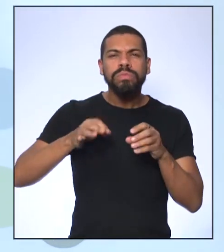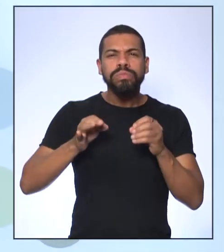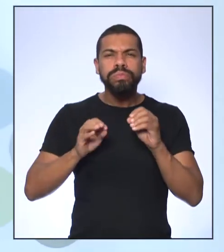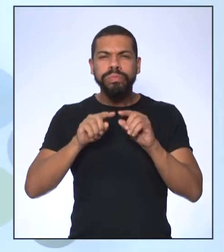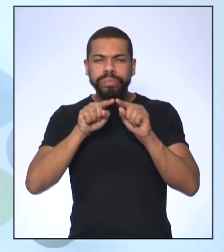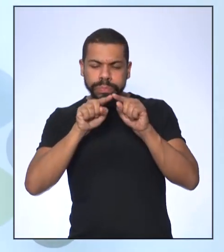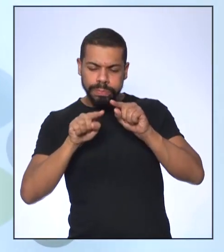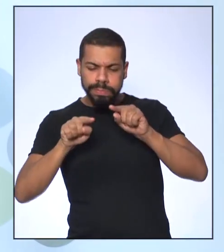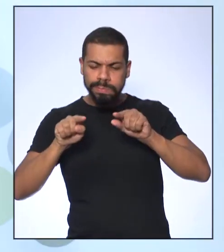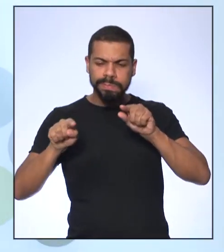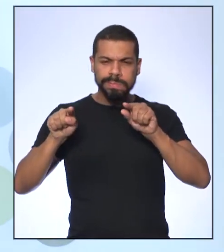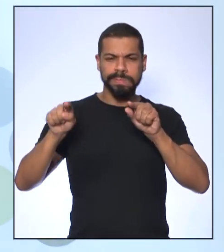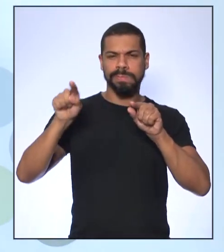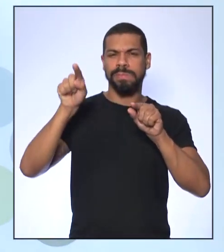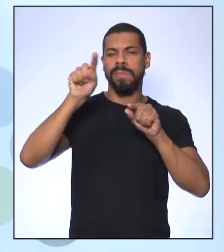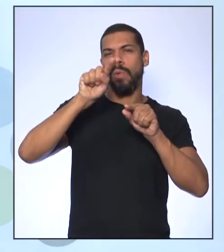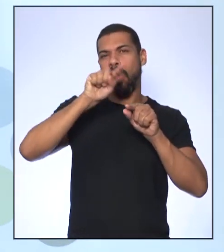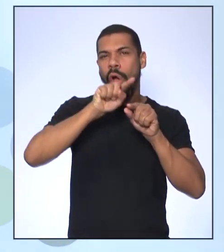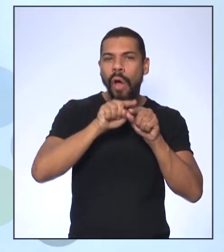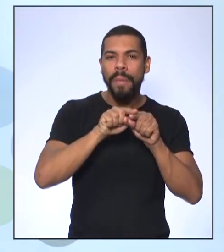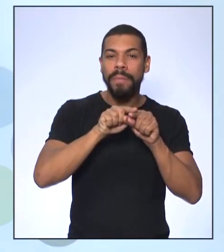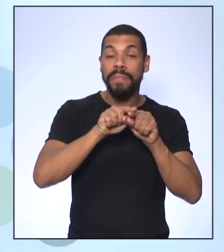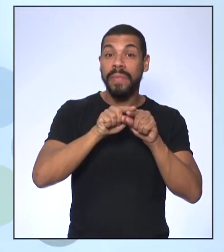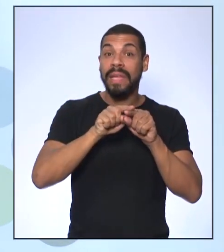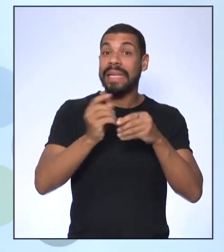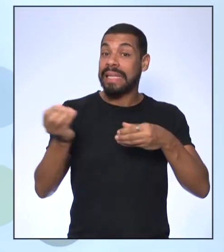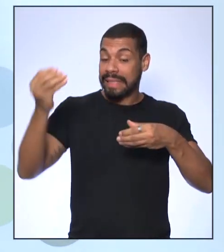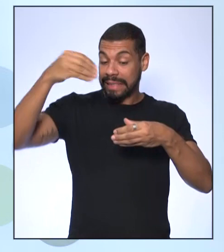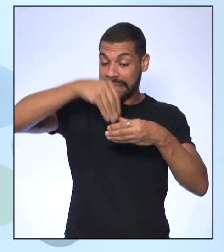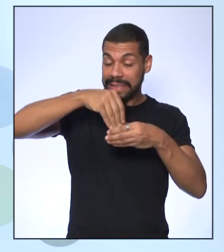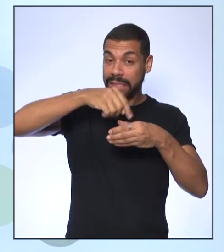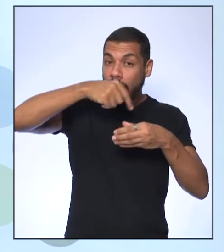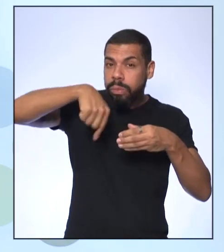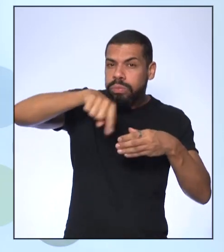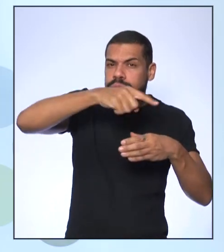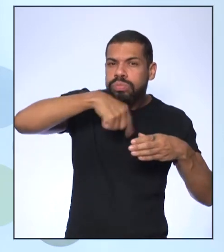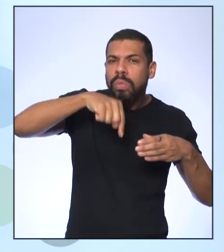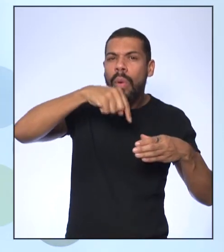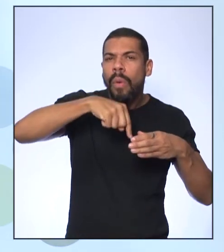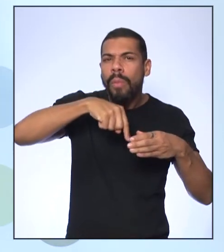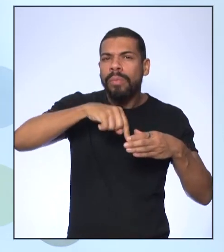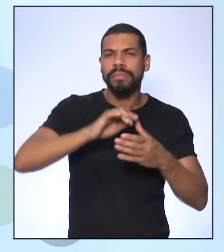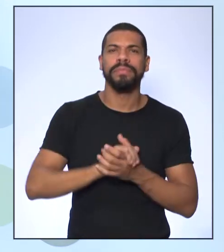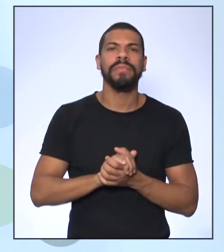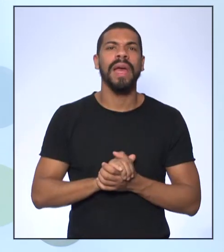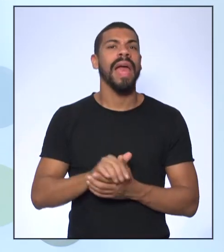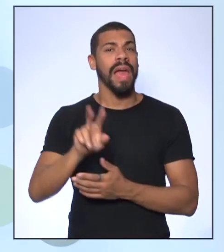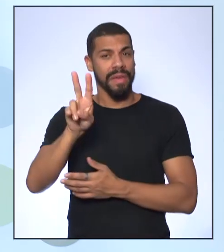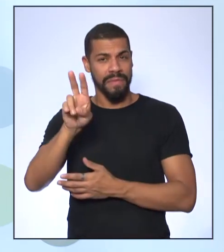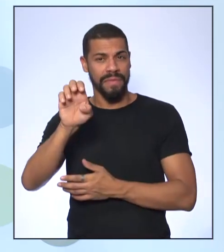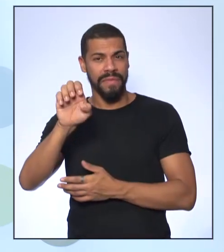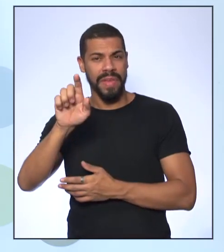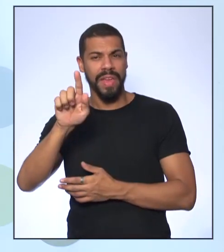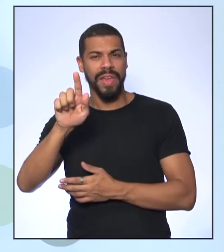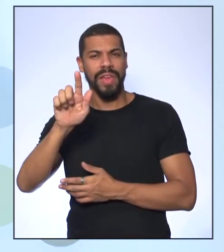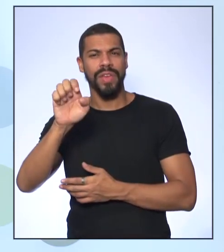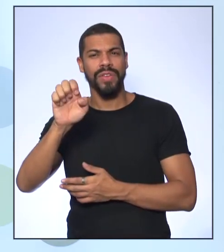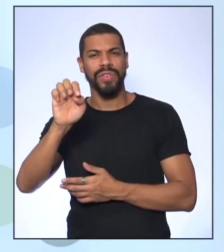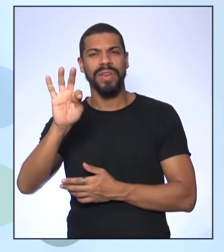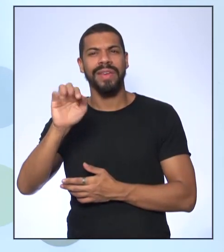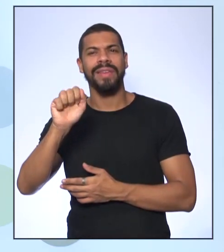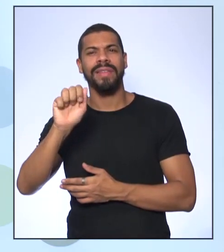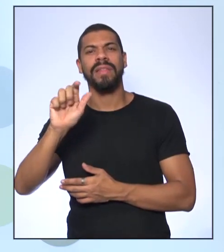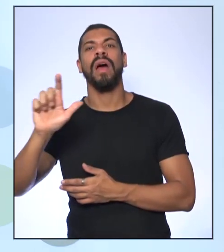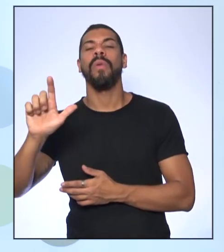diferente, meio hexagonal. E tem o núcleo, ok, célula vegetal. Tá meio parecido às organelas. Vou procurar